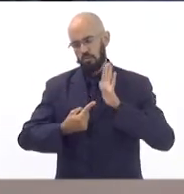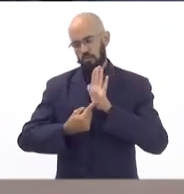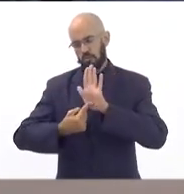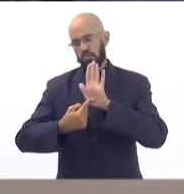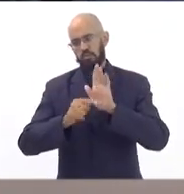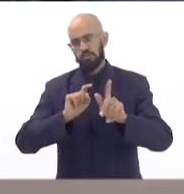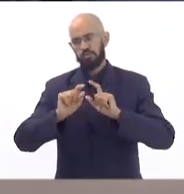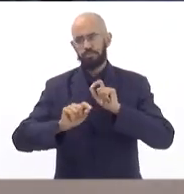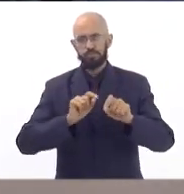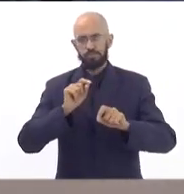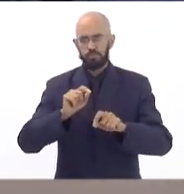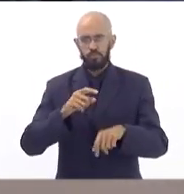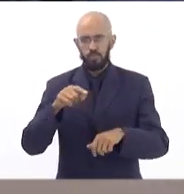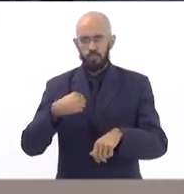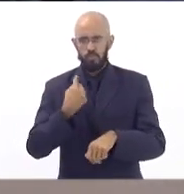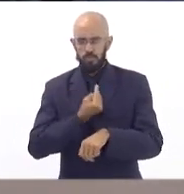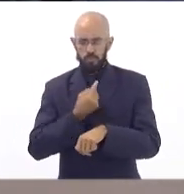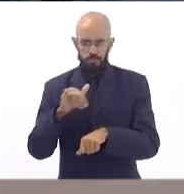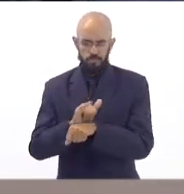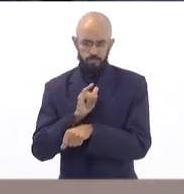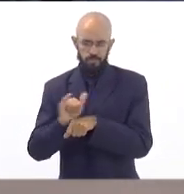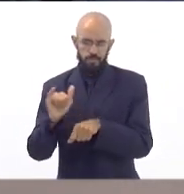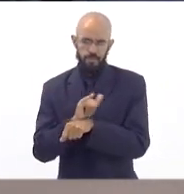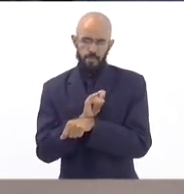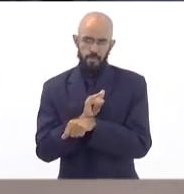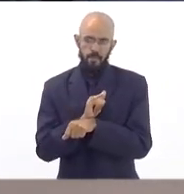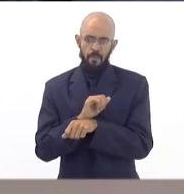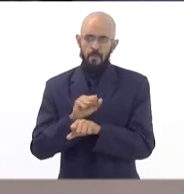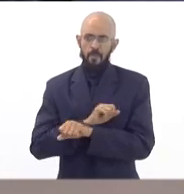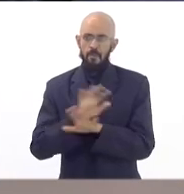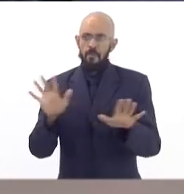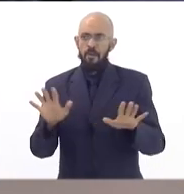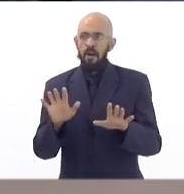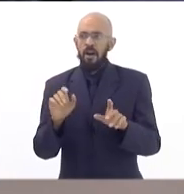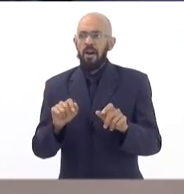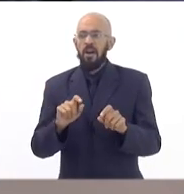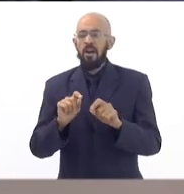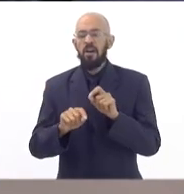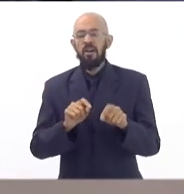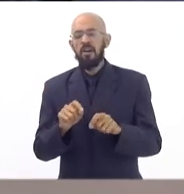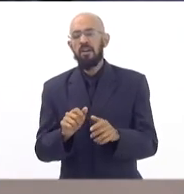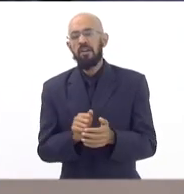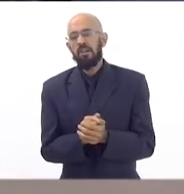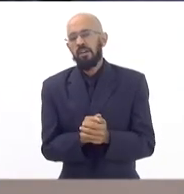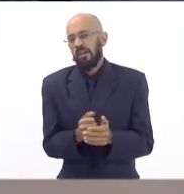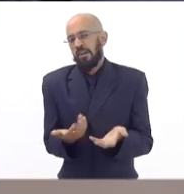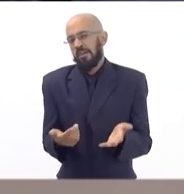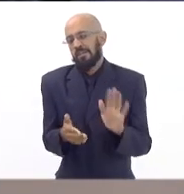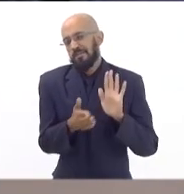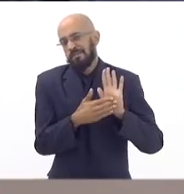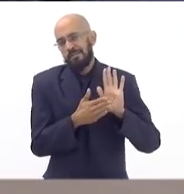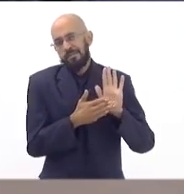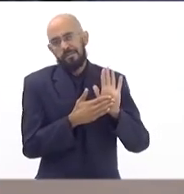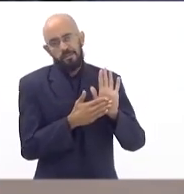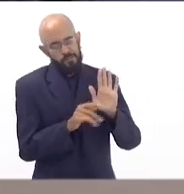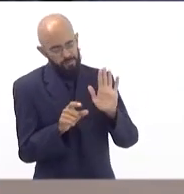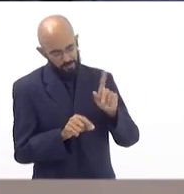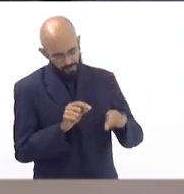nossa e já não é bem definida né a gente procurar